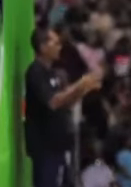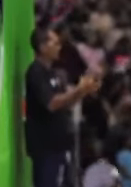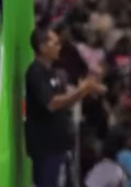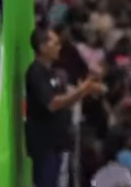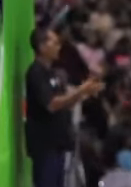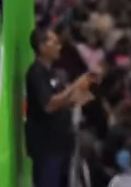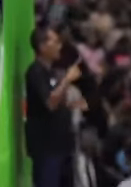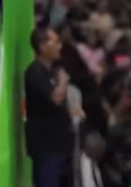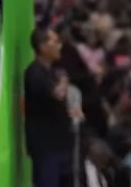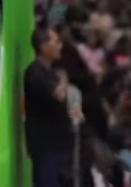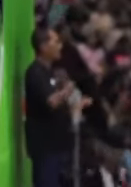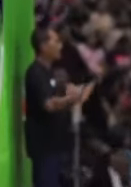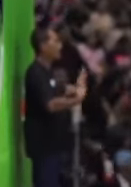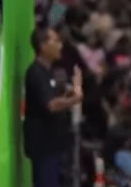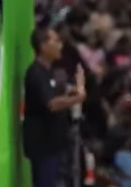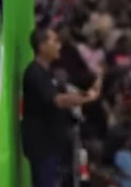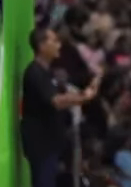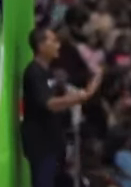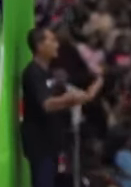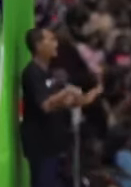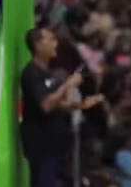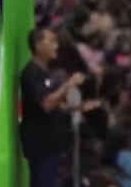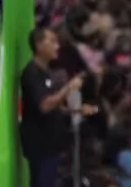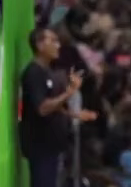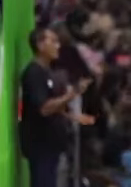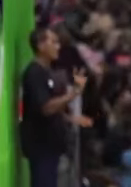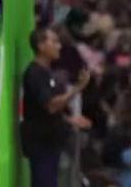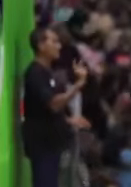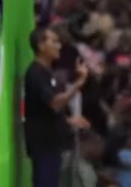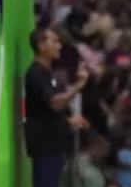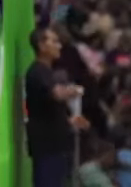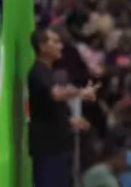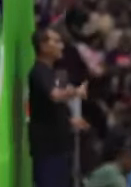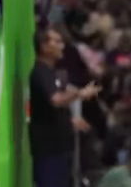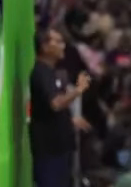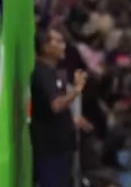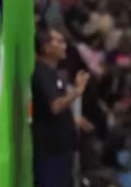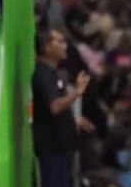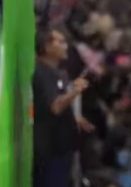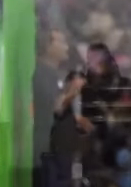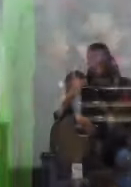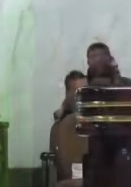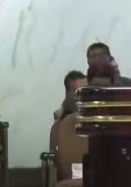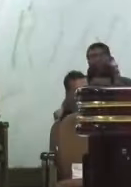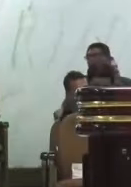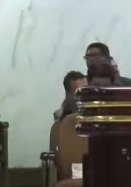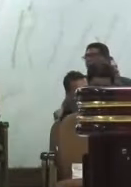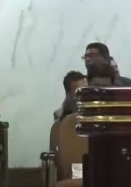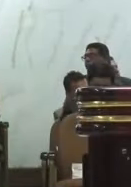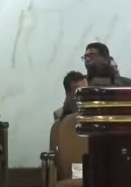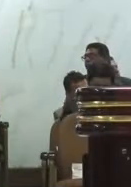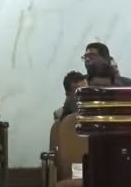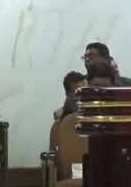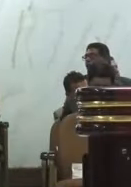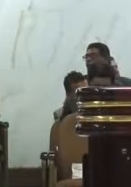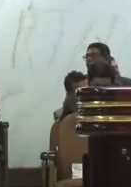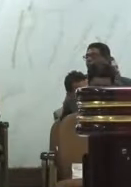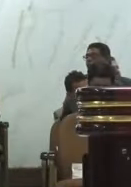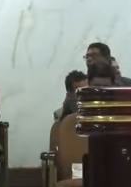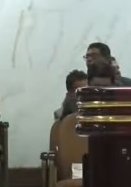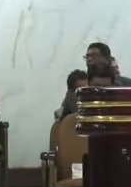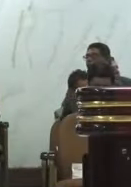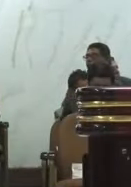mostrando que vale a pena não ter a sua vida como preciosa. Paulo está mostrando que a vida